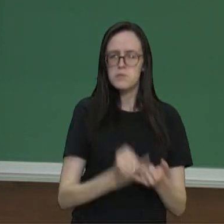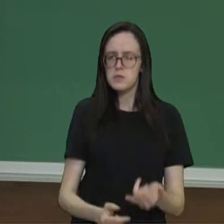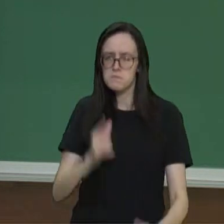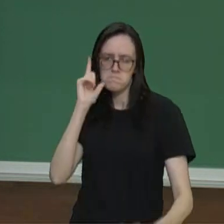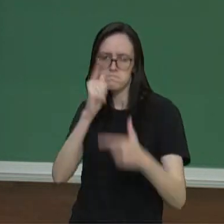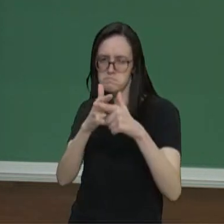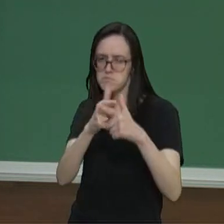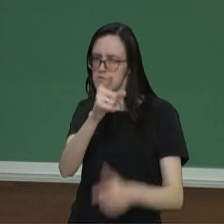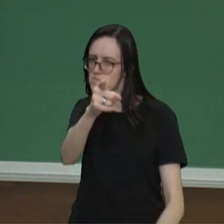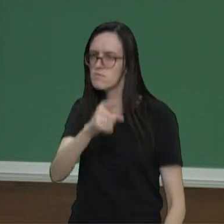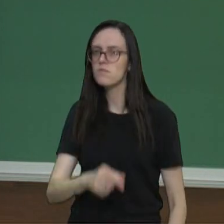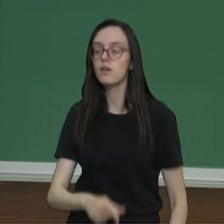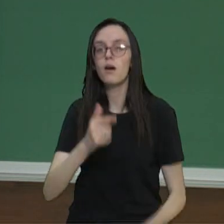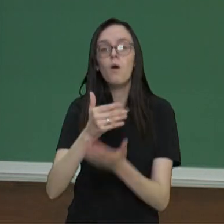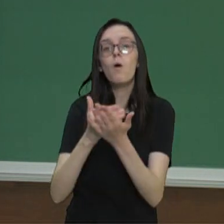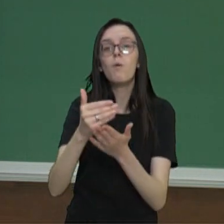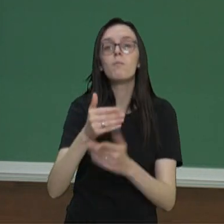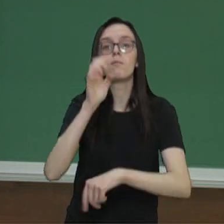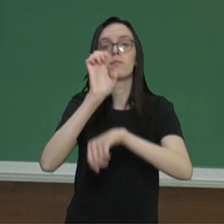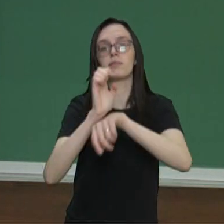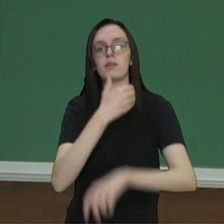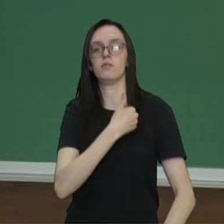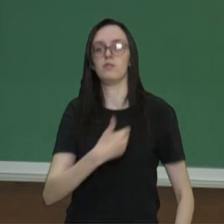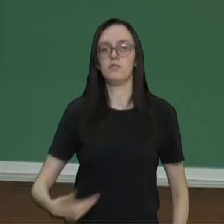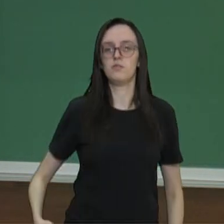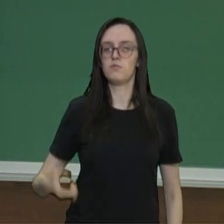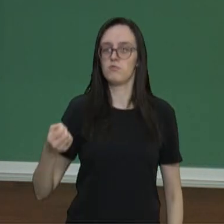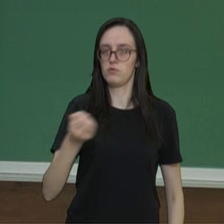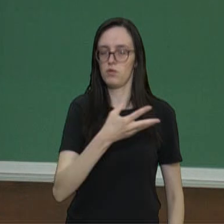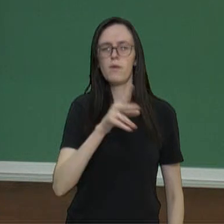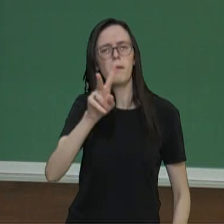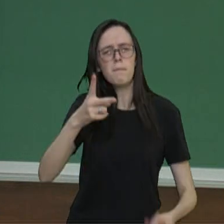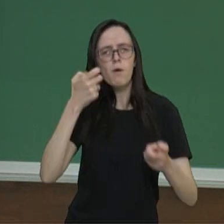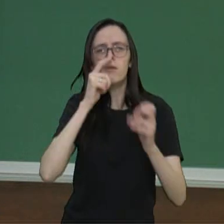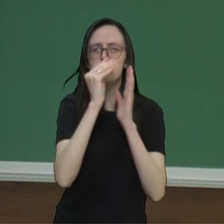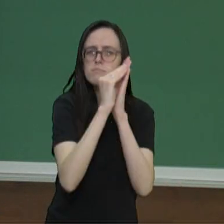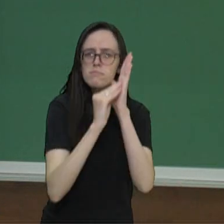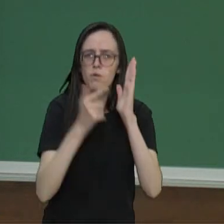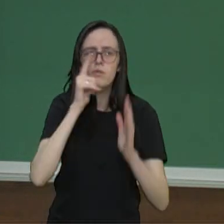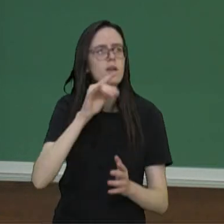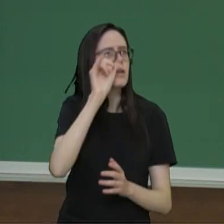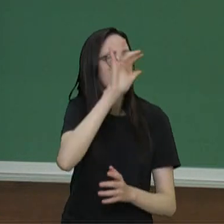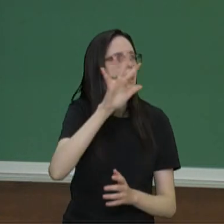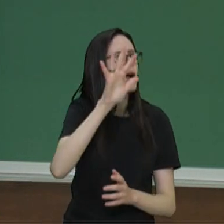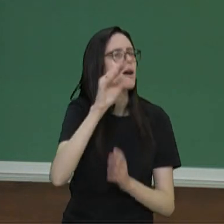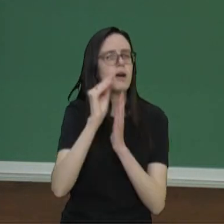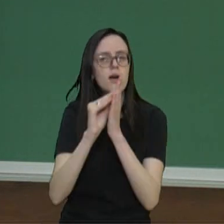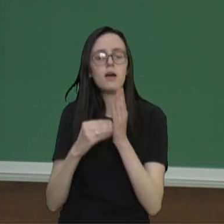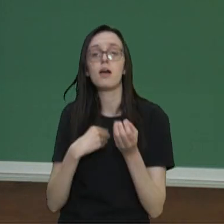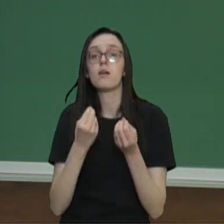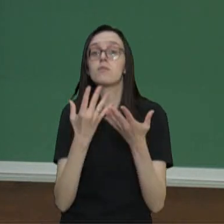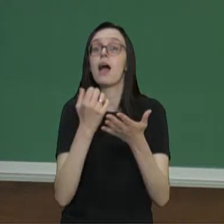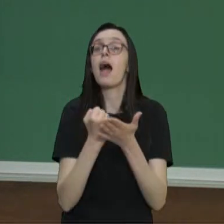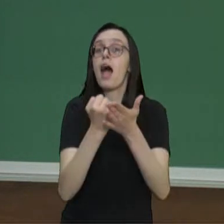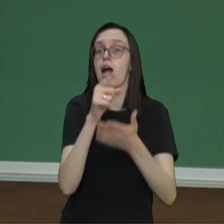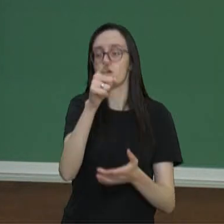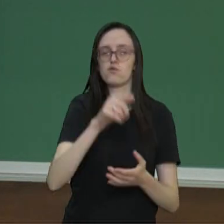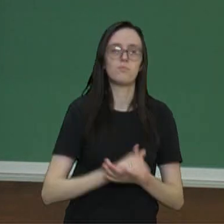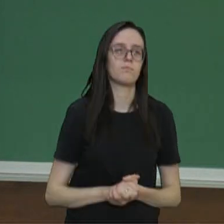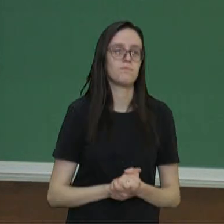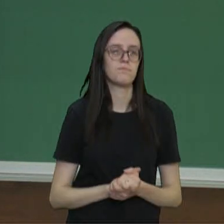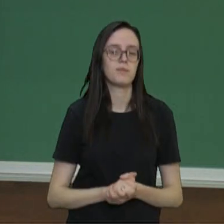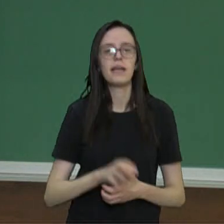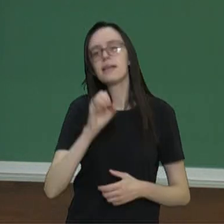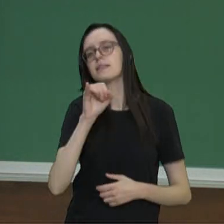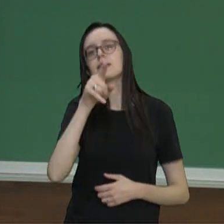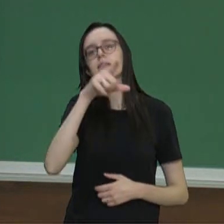bronca. É o início do Estado Novo. Você conseguiu escrever tudo isso percebendo as imagens? Eu vou te dar uma ajuda. Se você